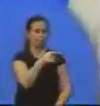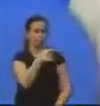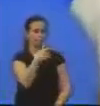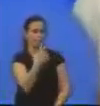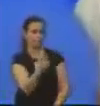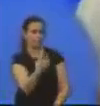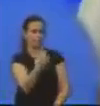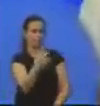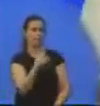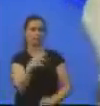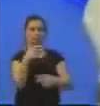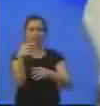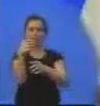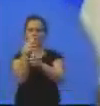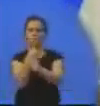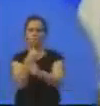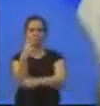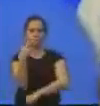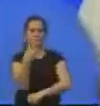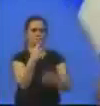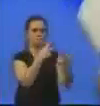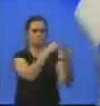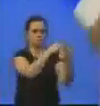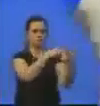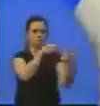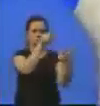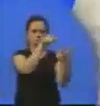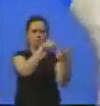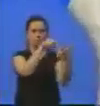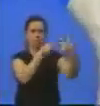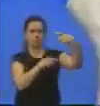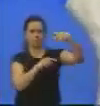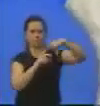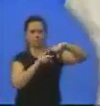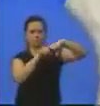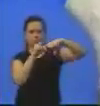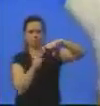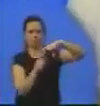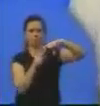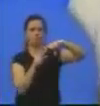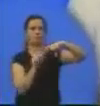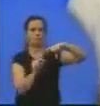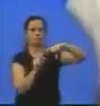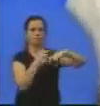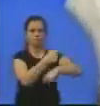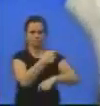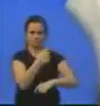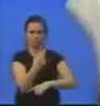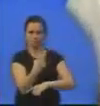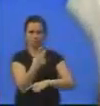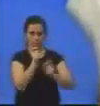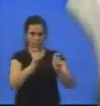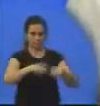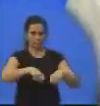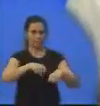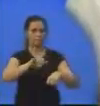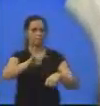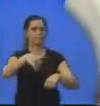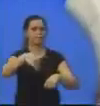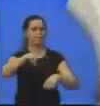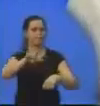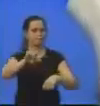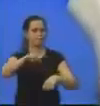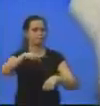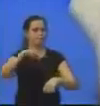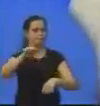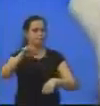2. Concavidade para cima de um lado, concavidade para baixo do outro. E o menos 2 pode ser ponto de inflexão?